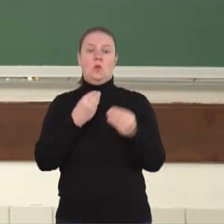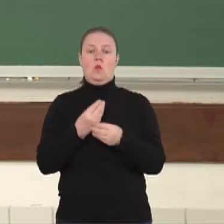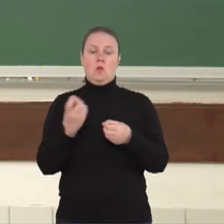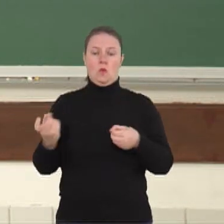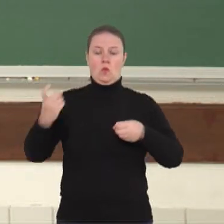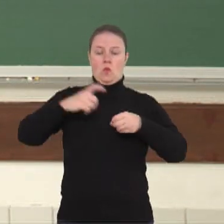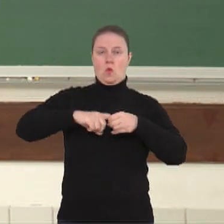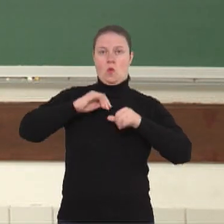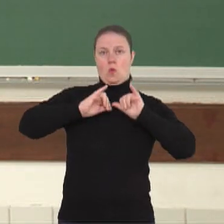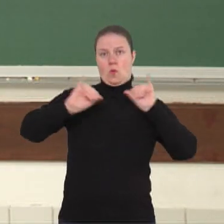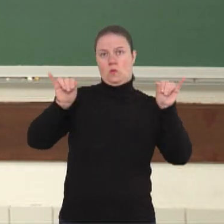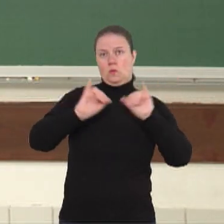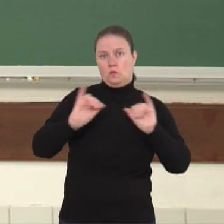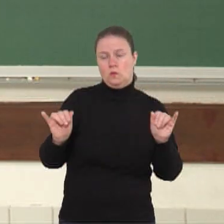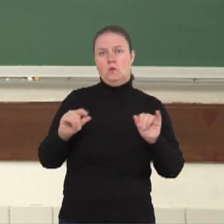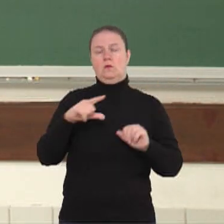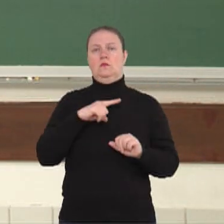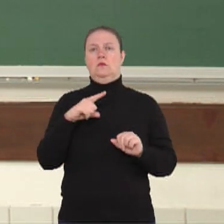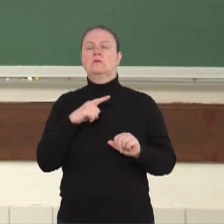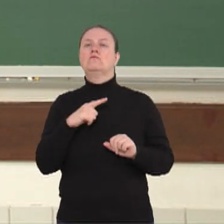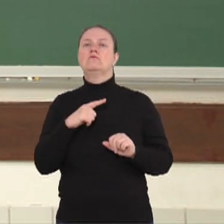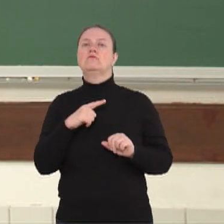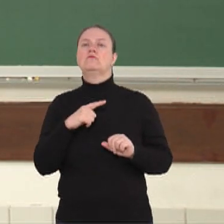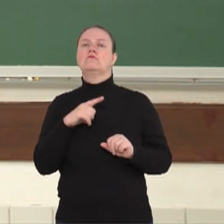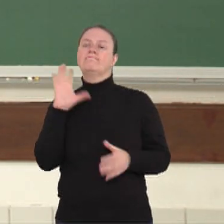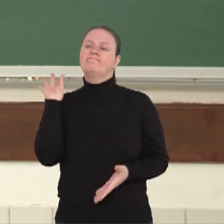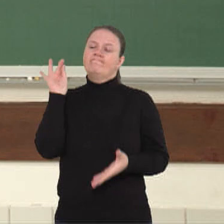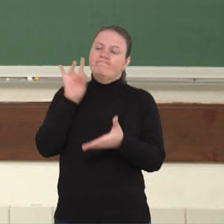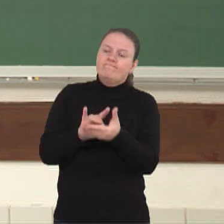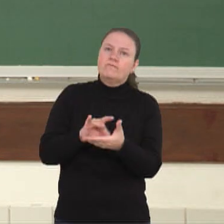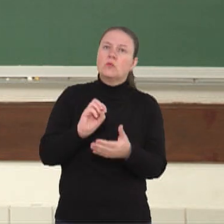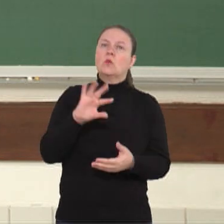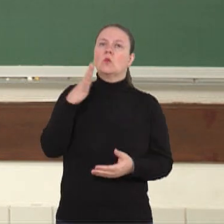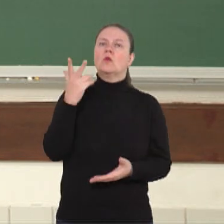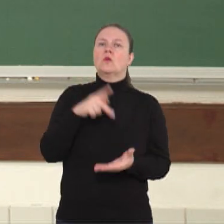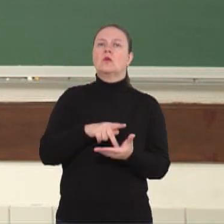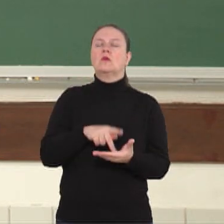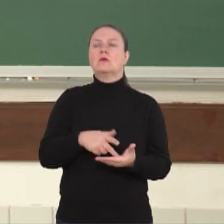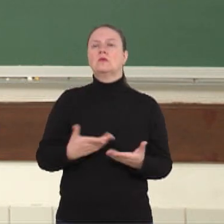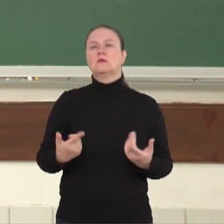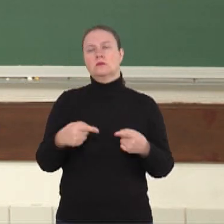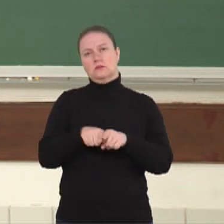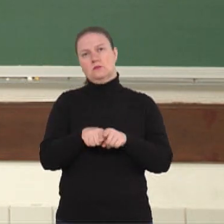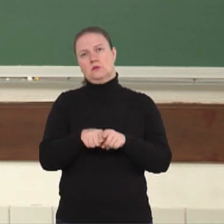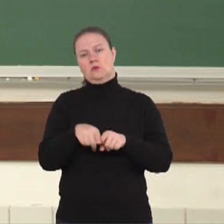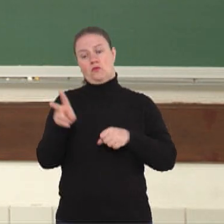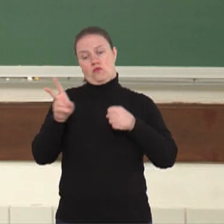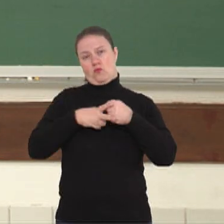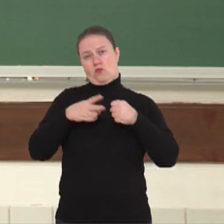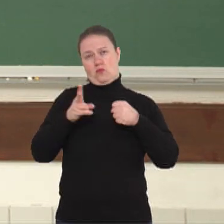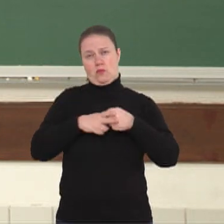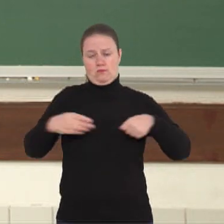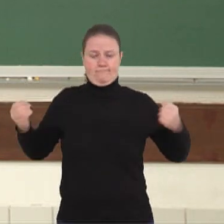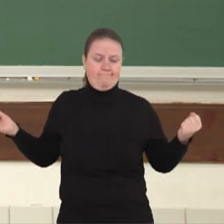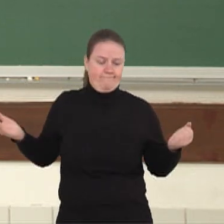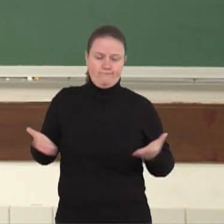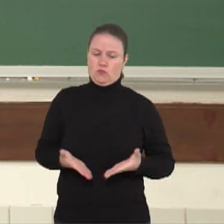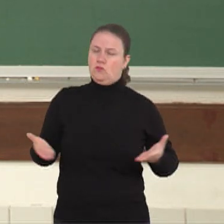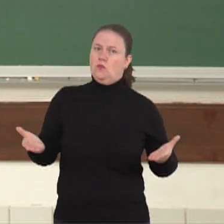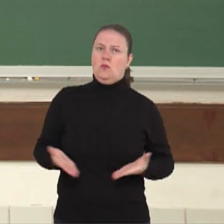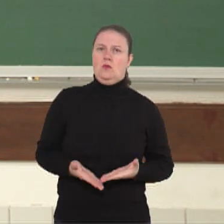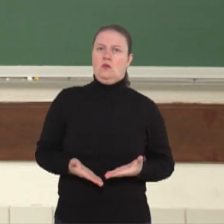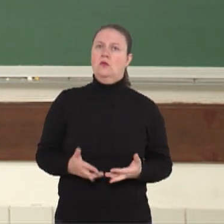notícia tem um título mais fatídico, é o fato. Você tem um verbo ali muito marcado no presente, né?